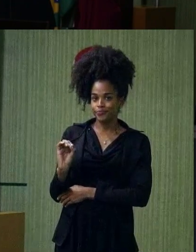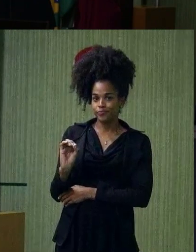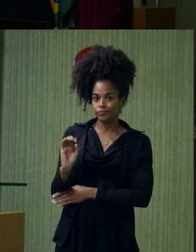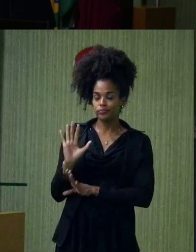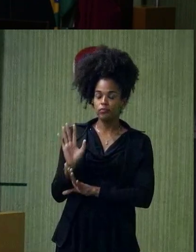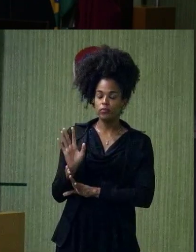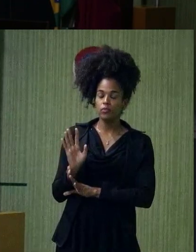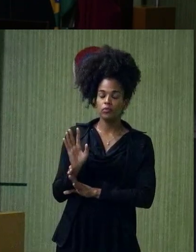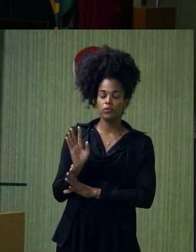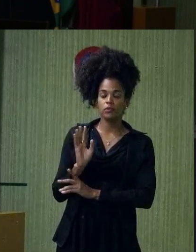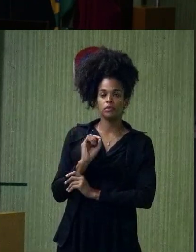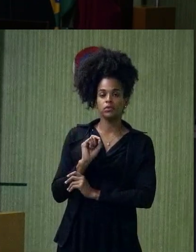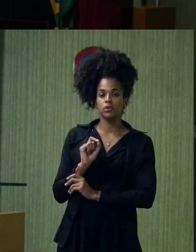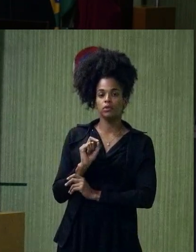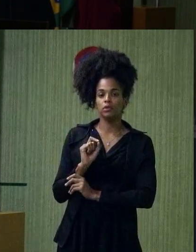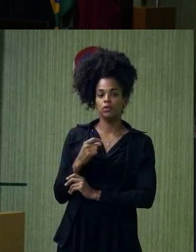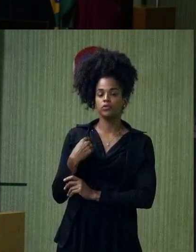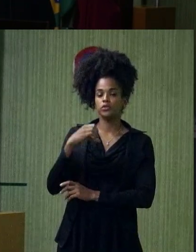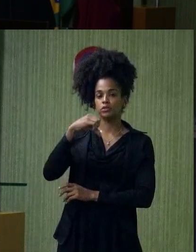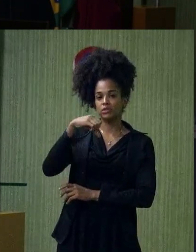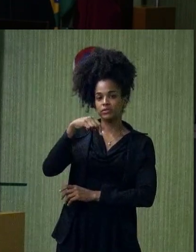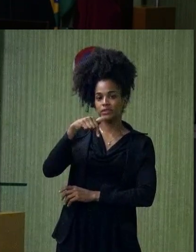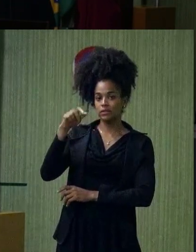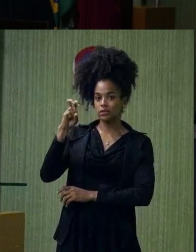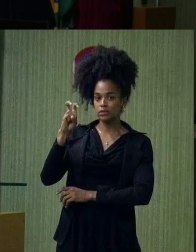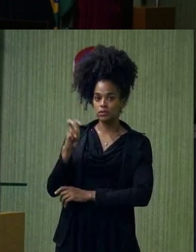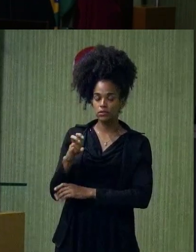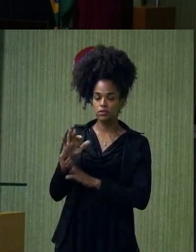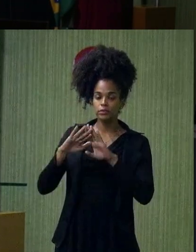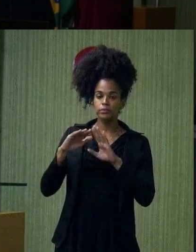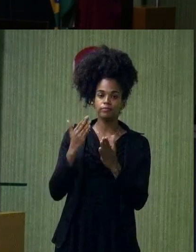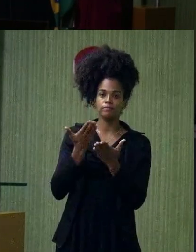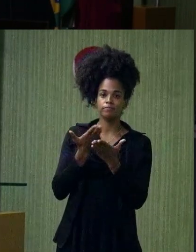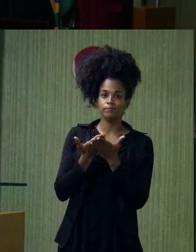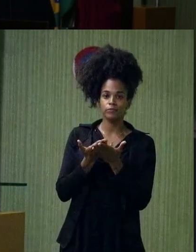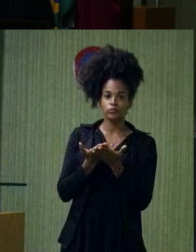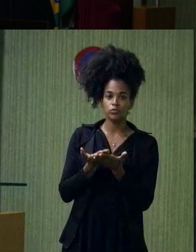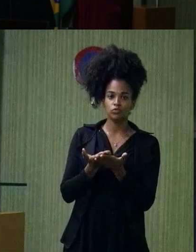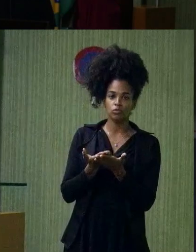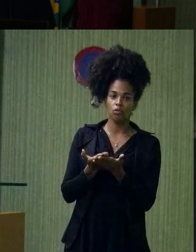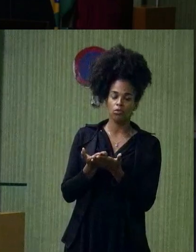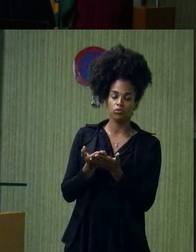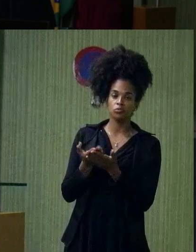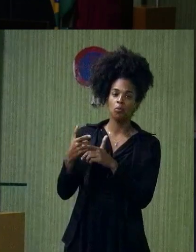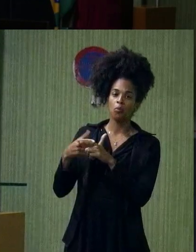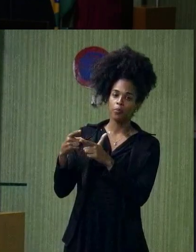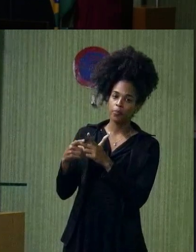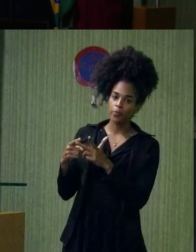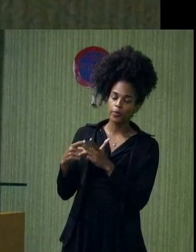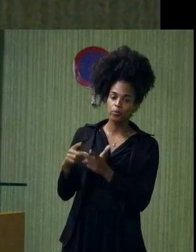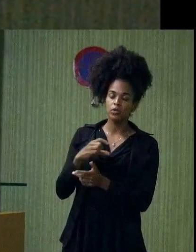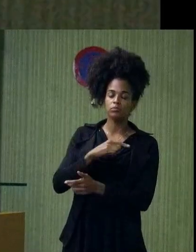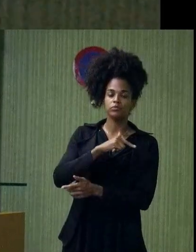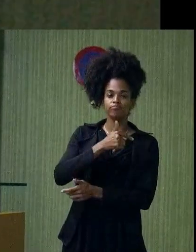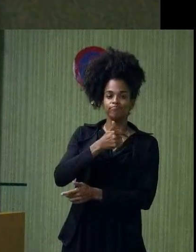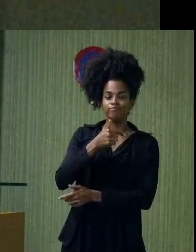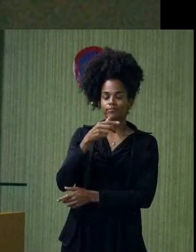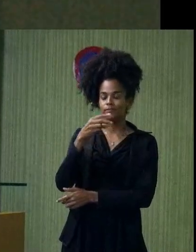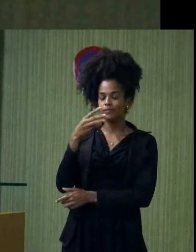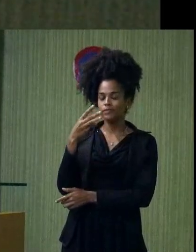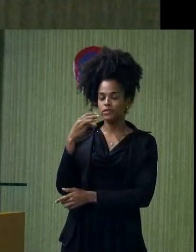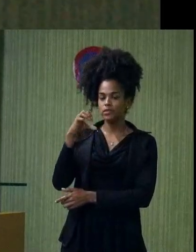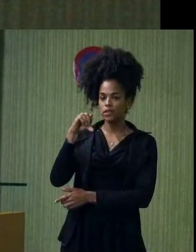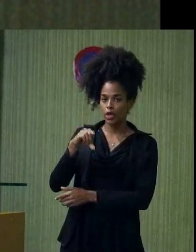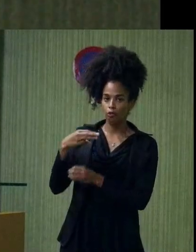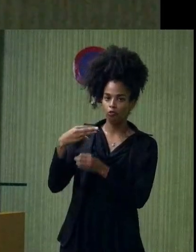era atualizado isso 975 escolas afetadas em 239 municípios 180